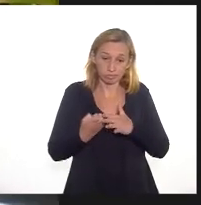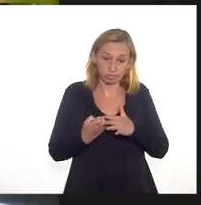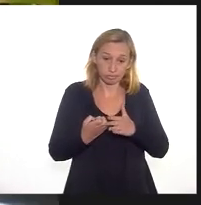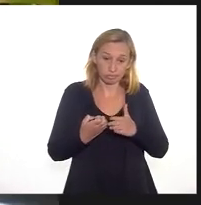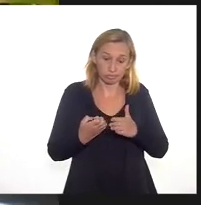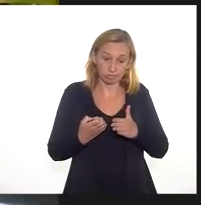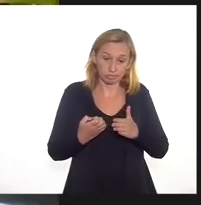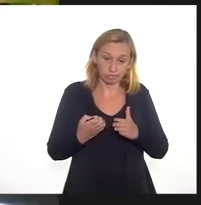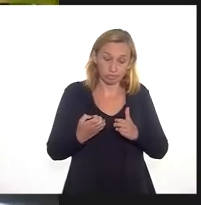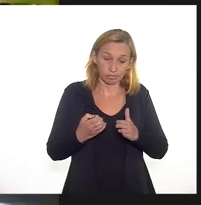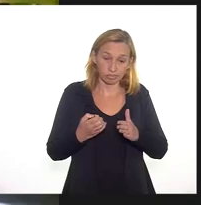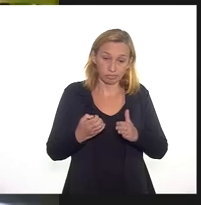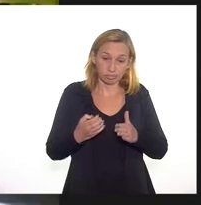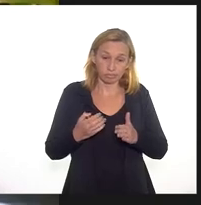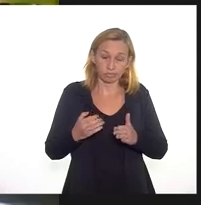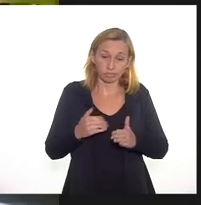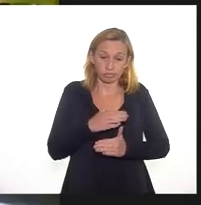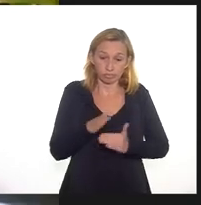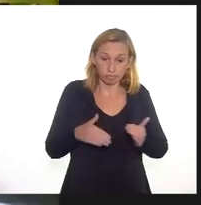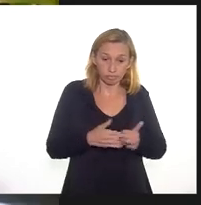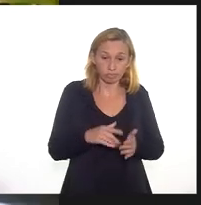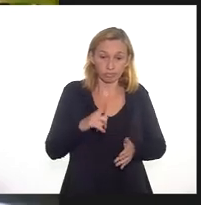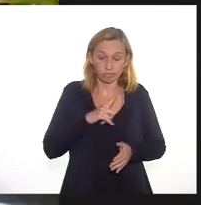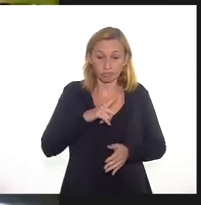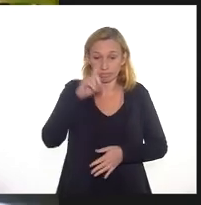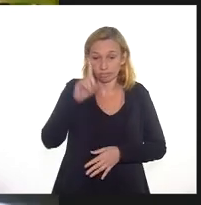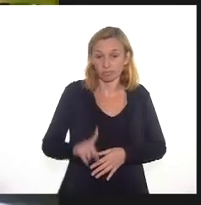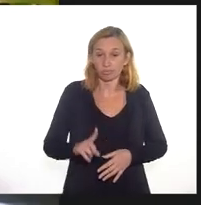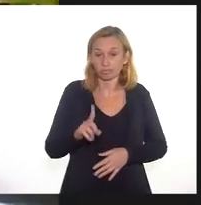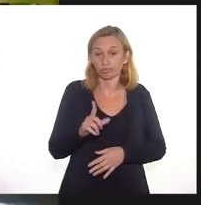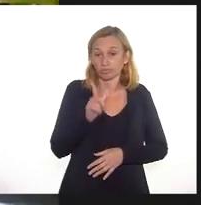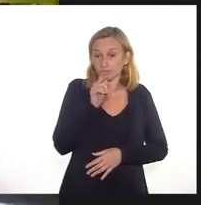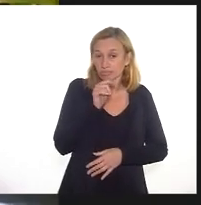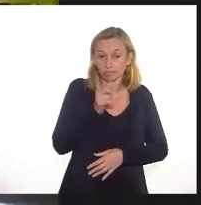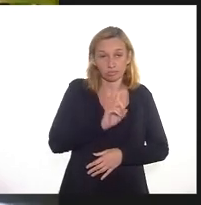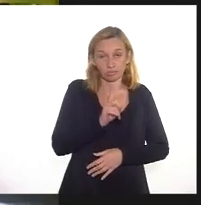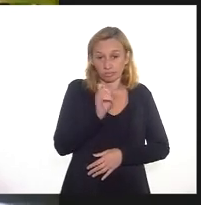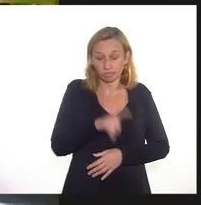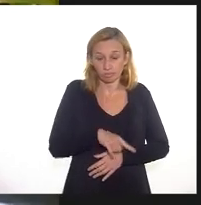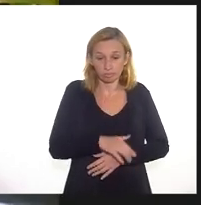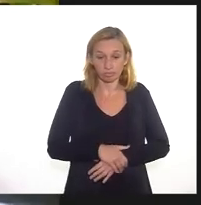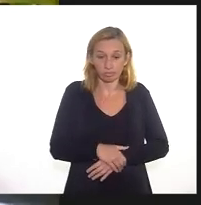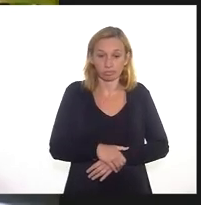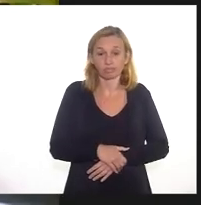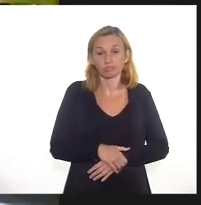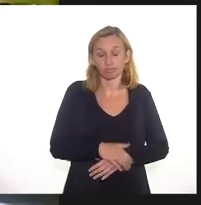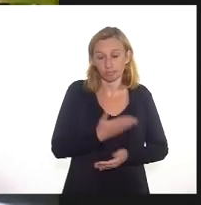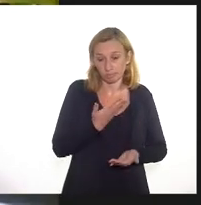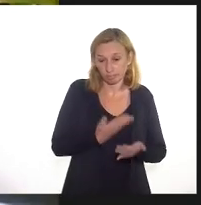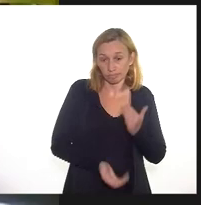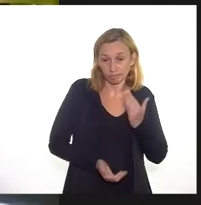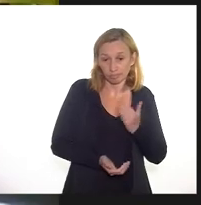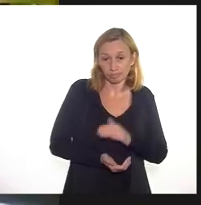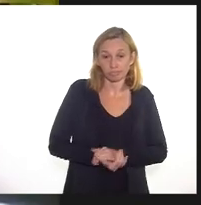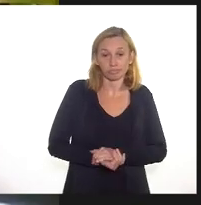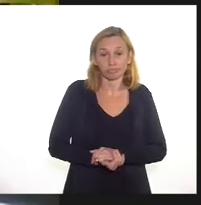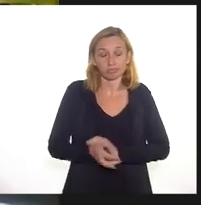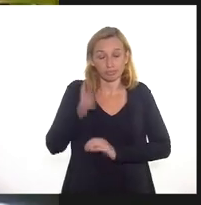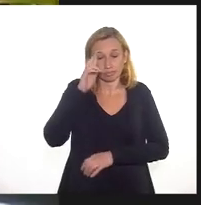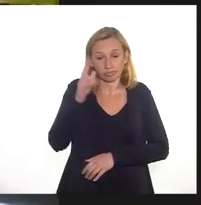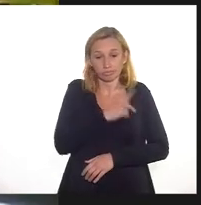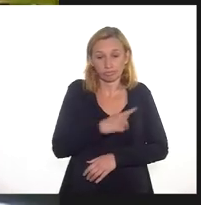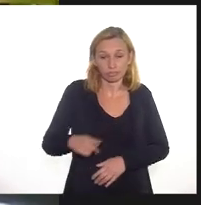universalização do acesso à água, do acesso ao saneamento básico. Cai nessa falácia, senhora